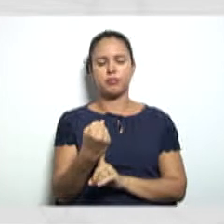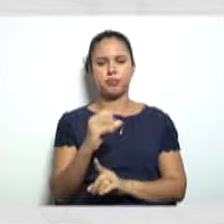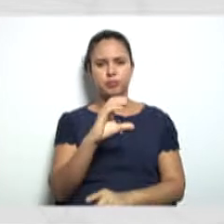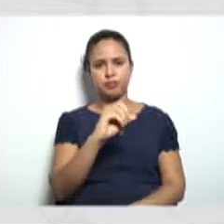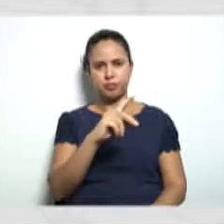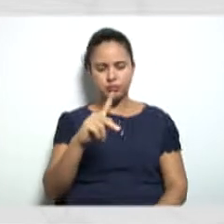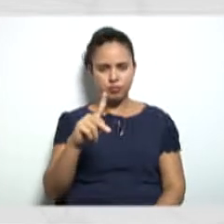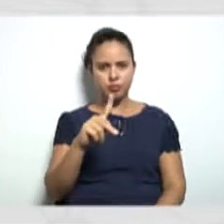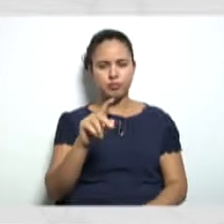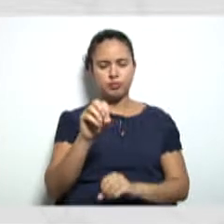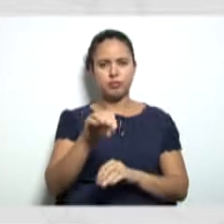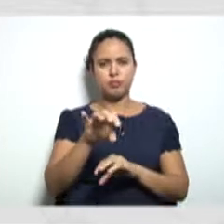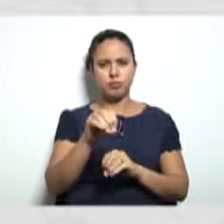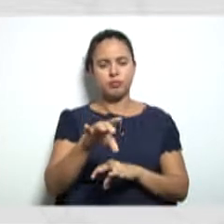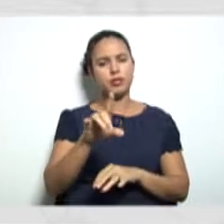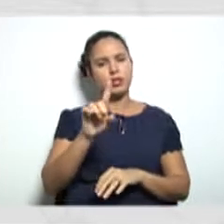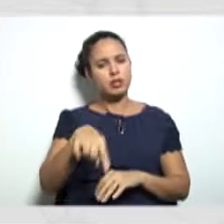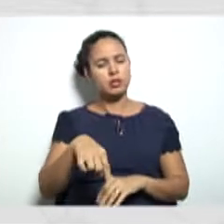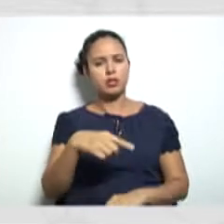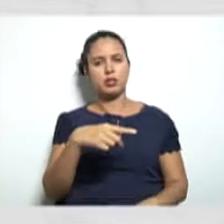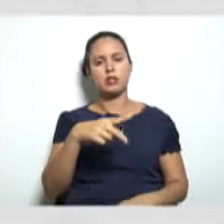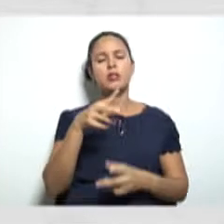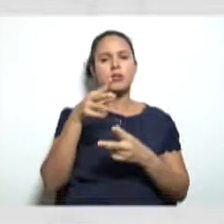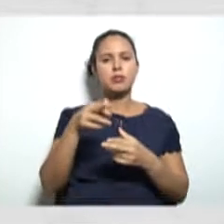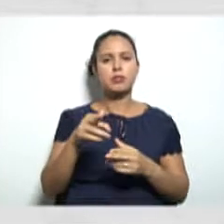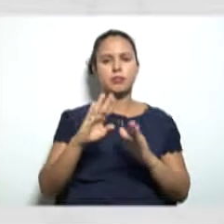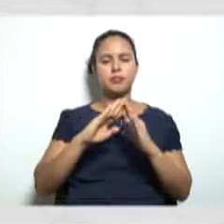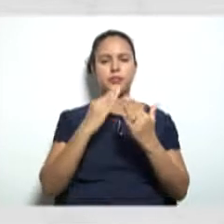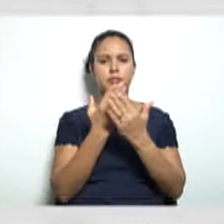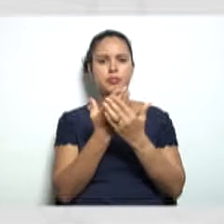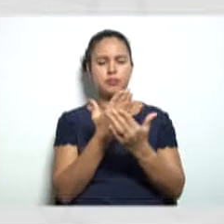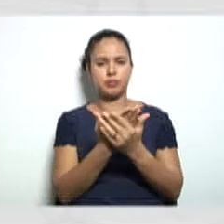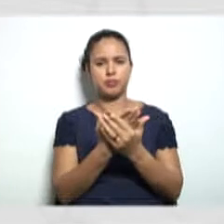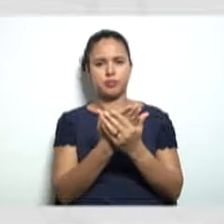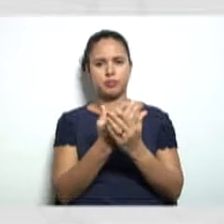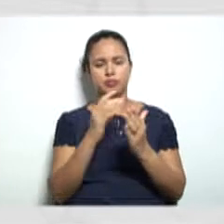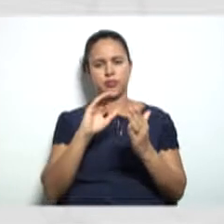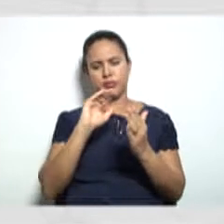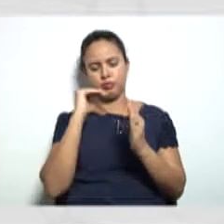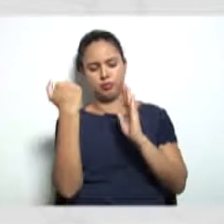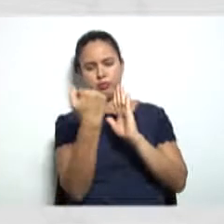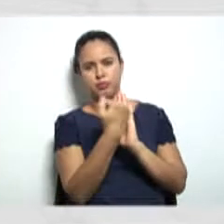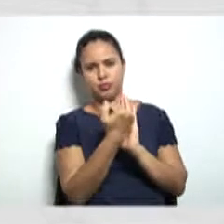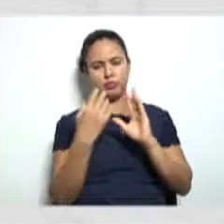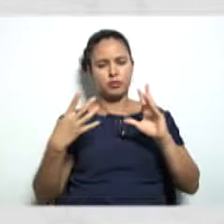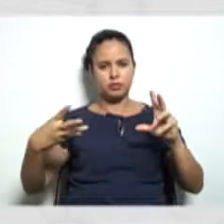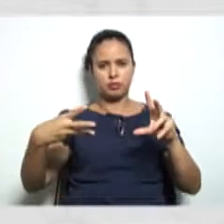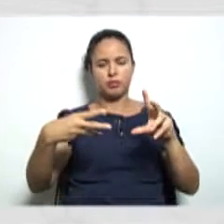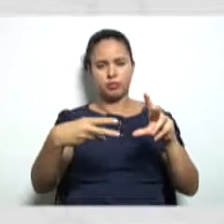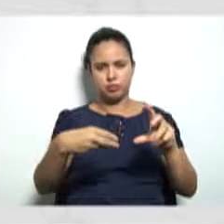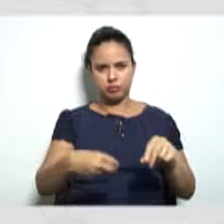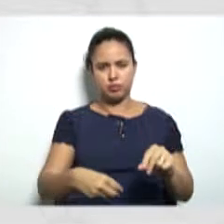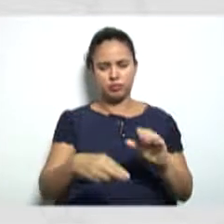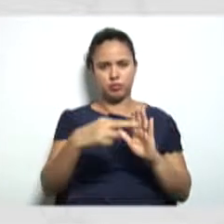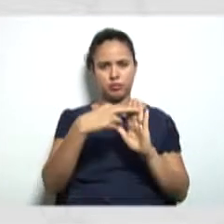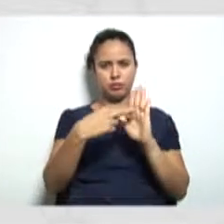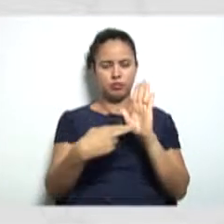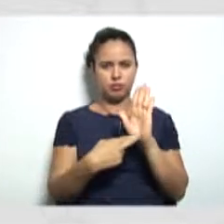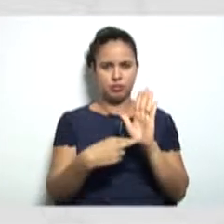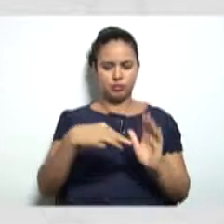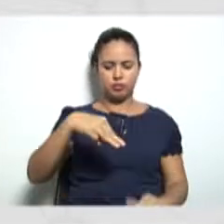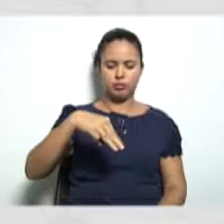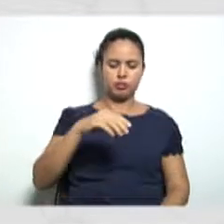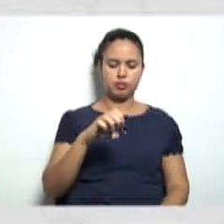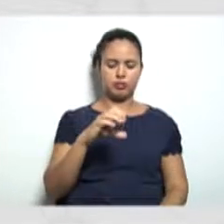educacionais funcionam como uma escola convencional, respeitando todas as diretrizes do MEC, o corpo docente